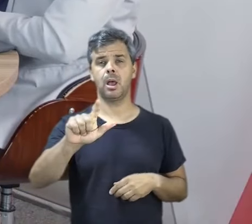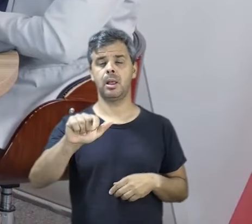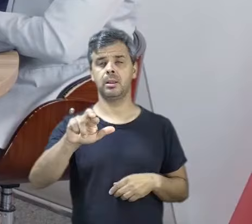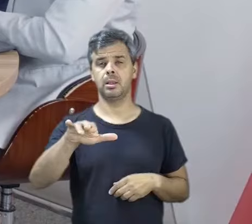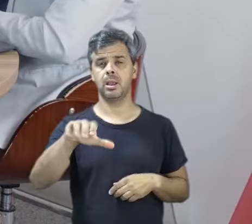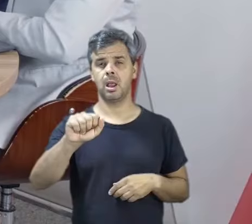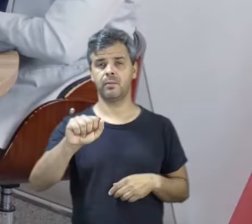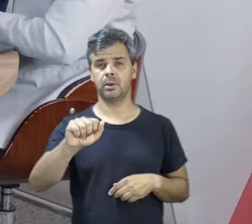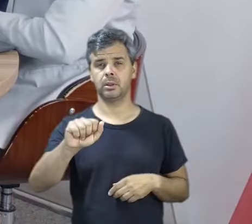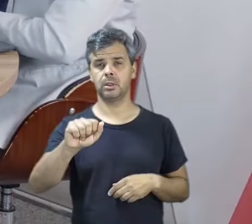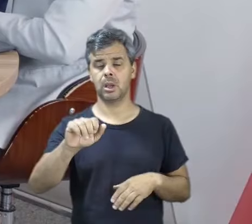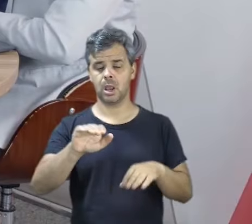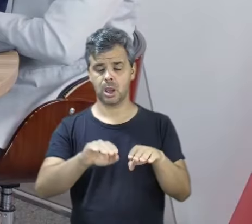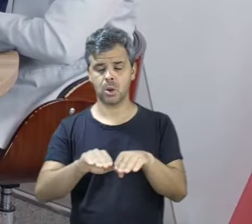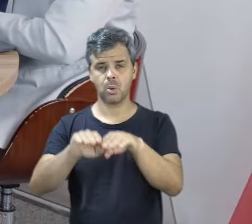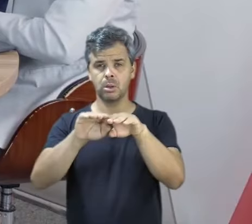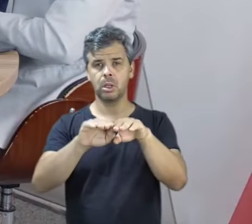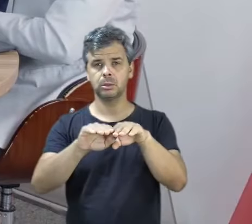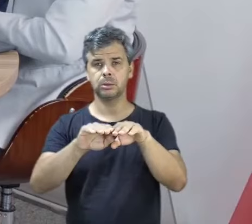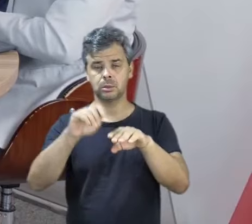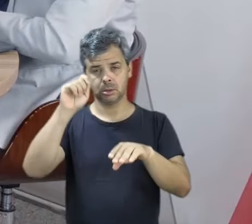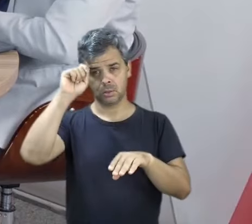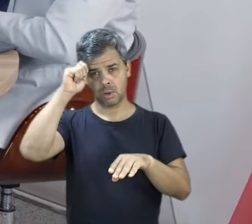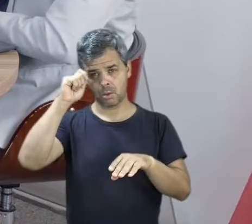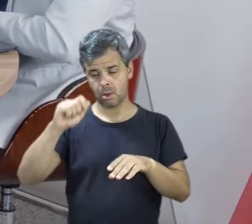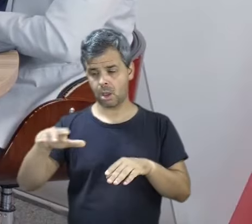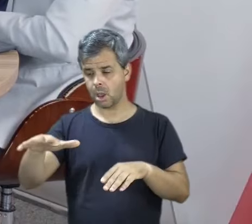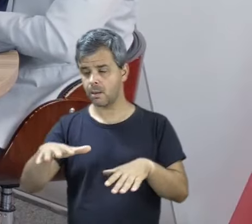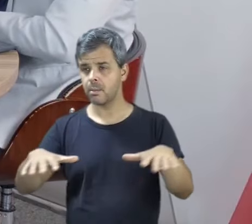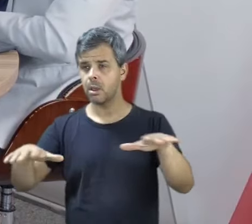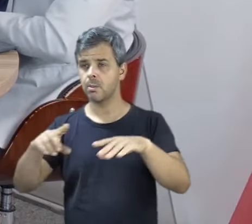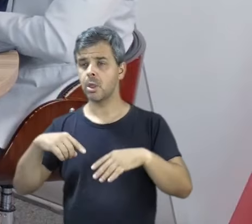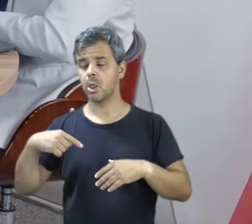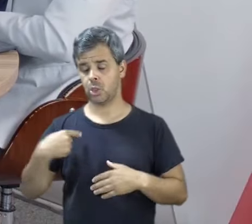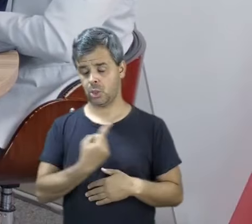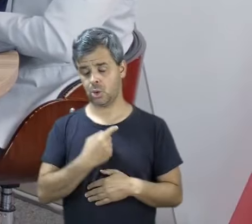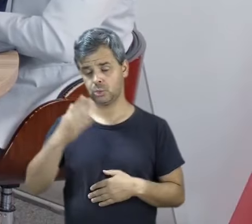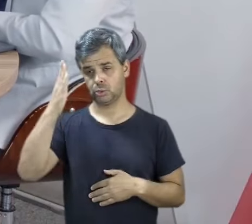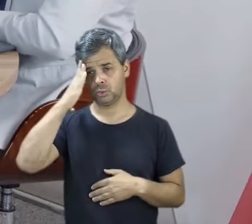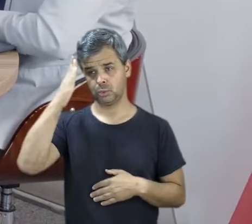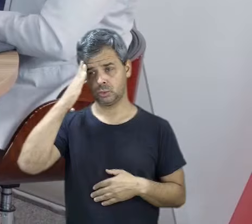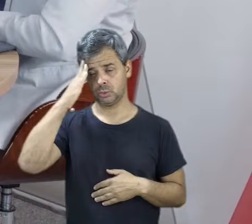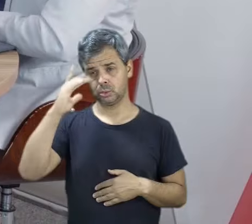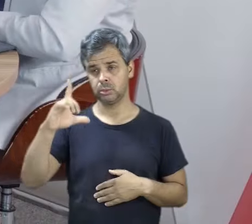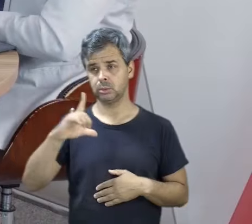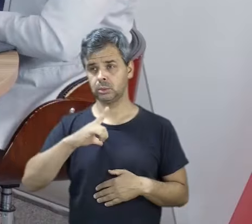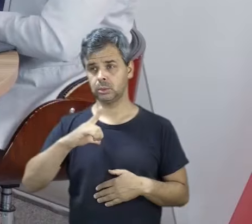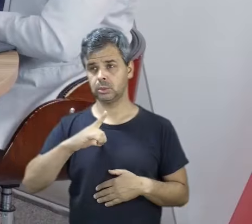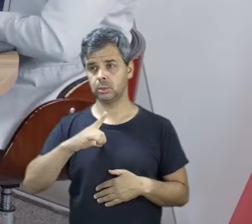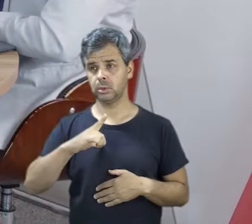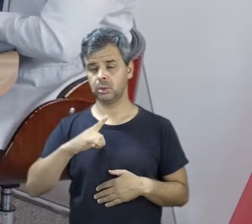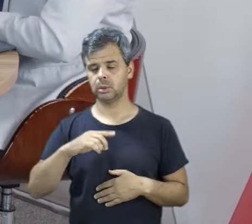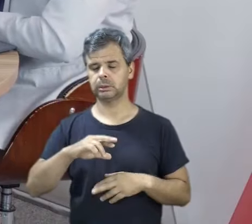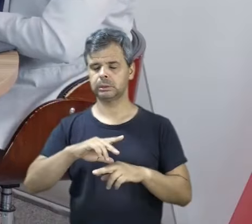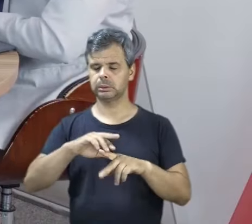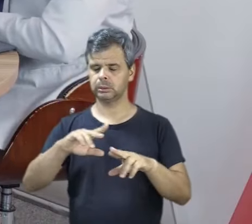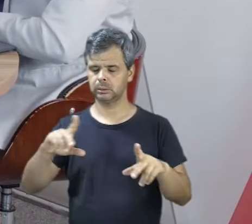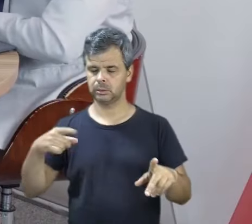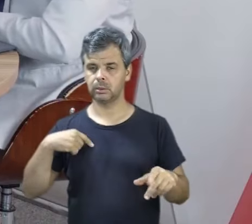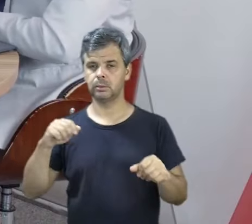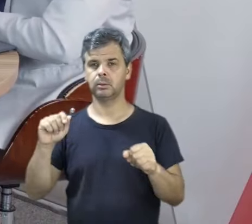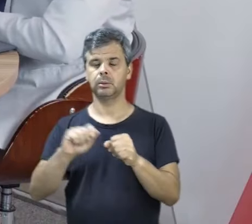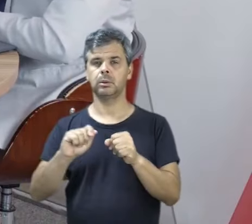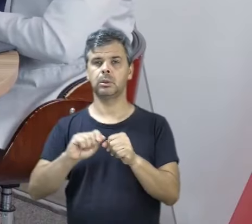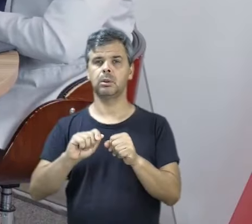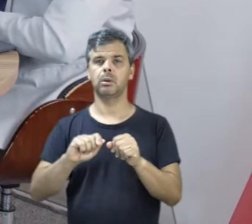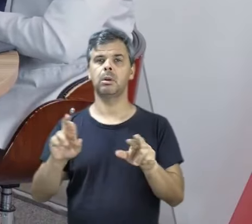destacou o avanço da titulação dos territórios quilombolas, embora a gente saiba que ainda há muito, né, o que ser